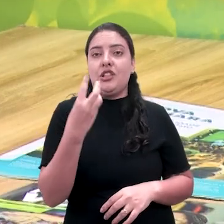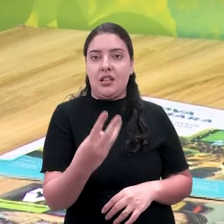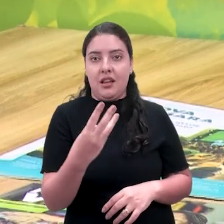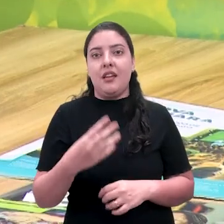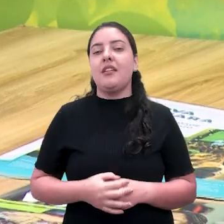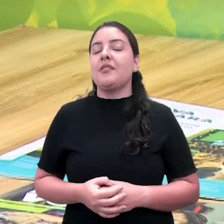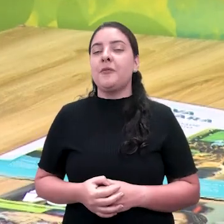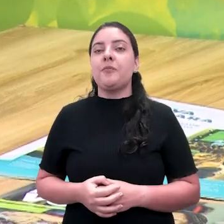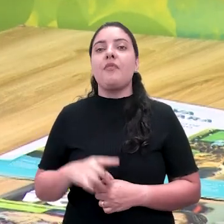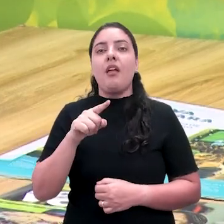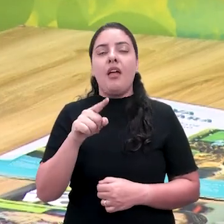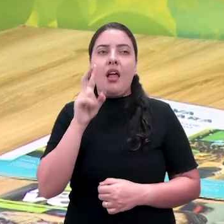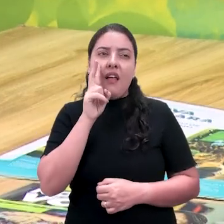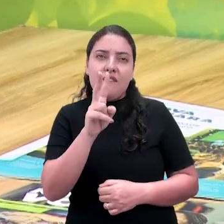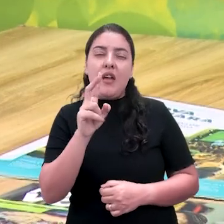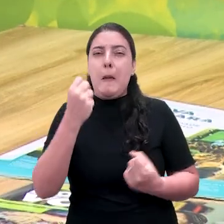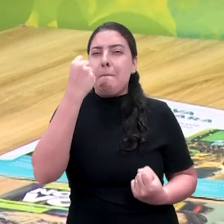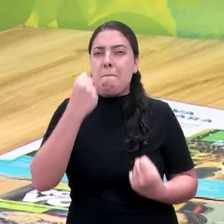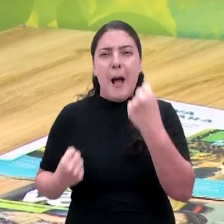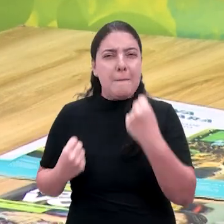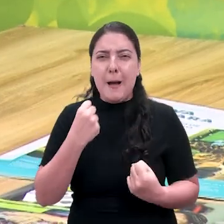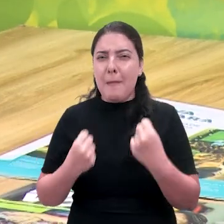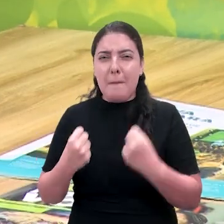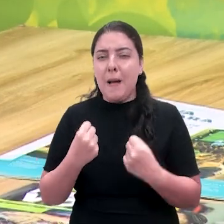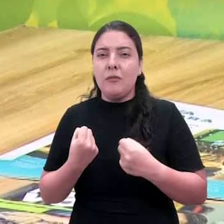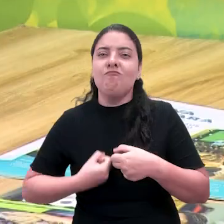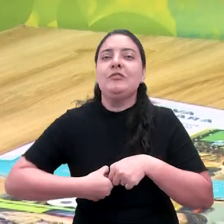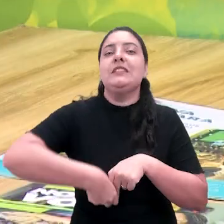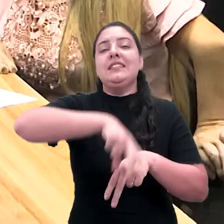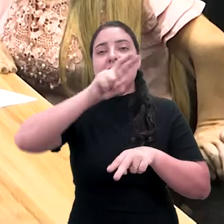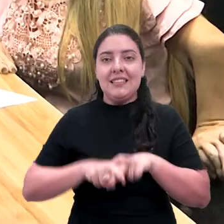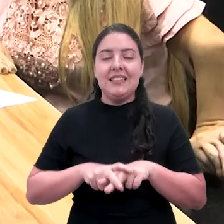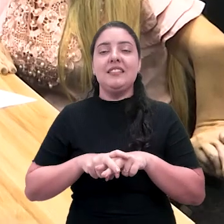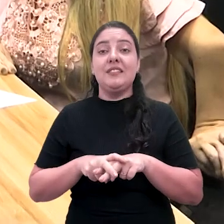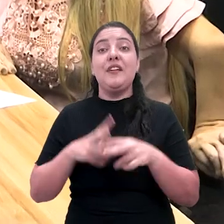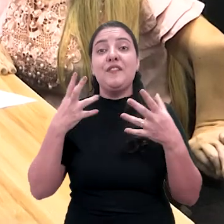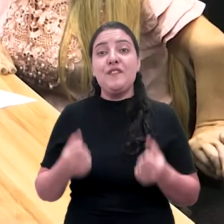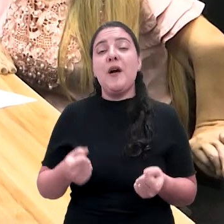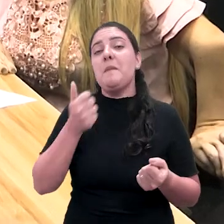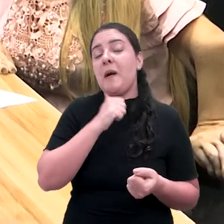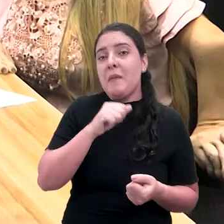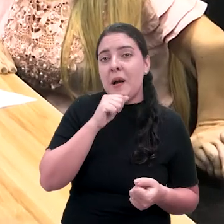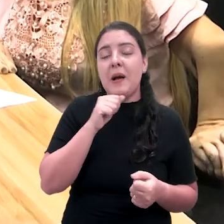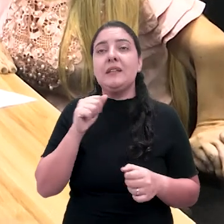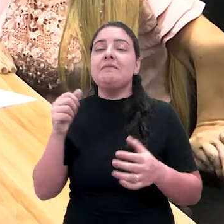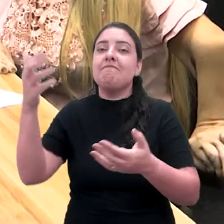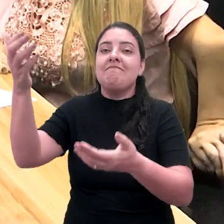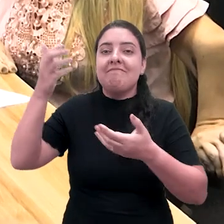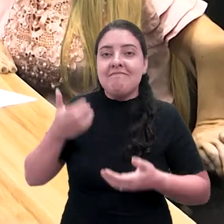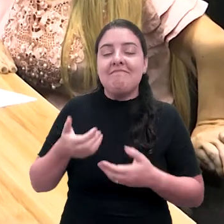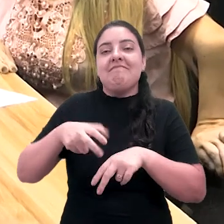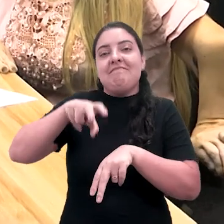né? Ela já vem correndo, aprendeu a subir, bota e vamos pegar a mamãe, que é pra poder ir na